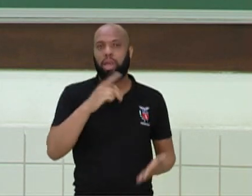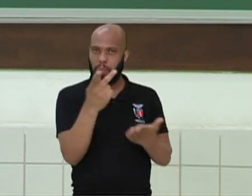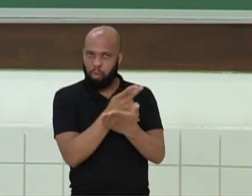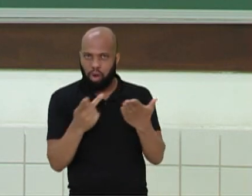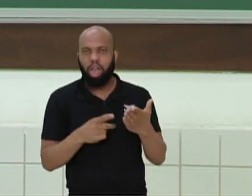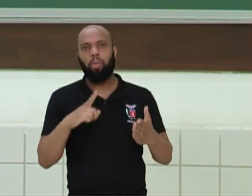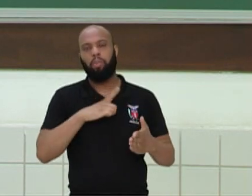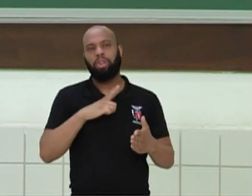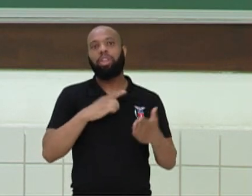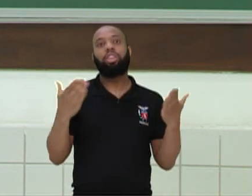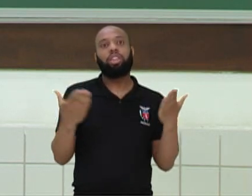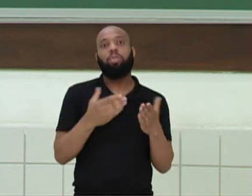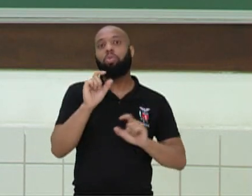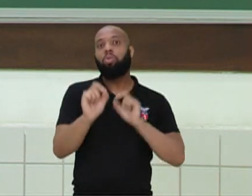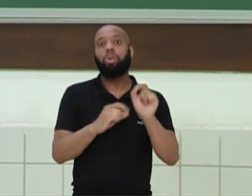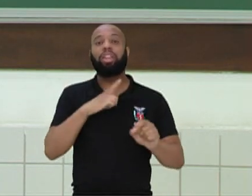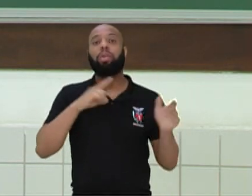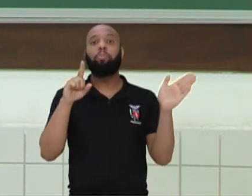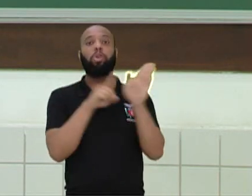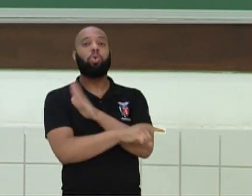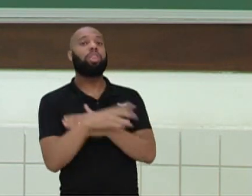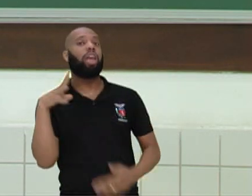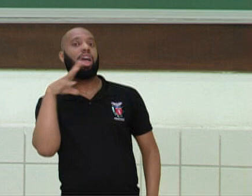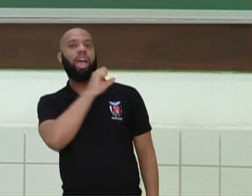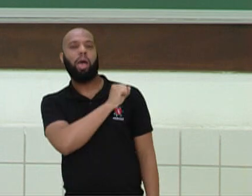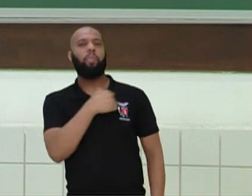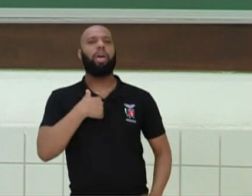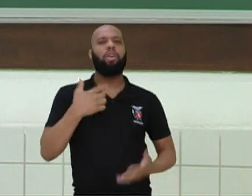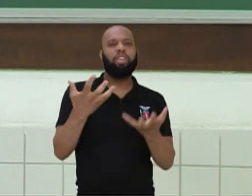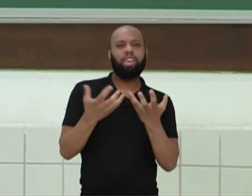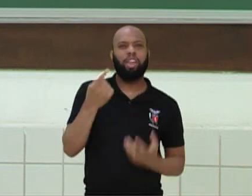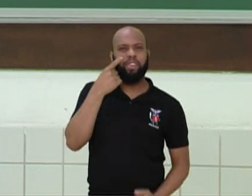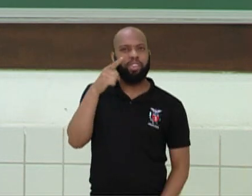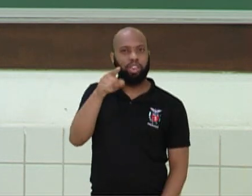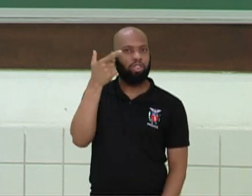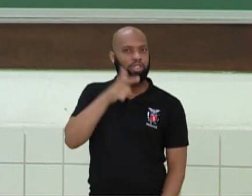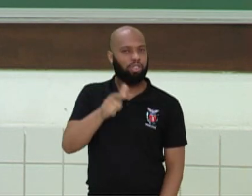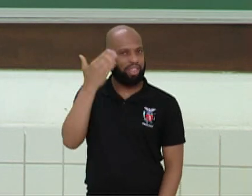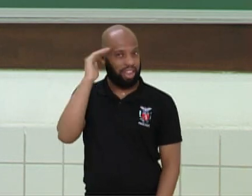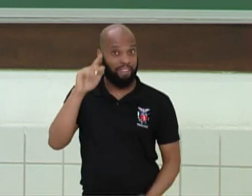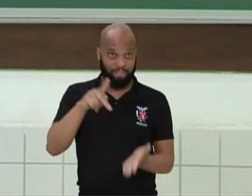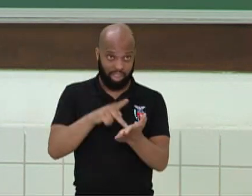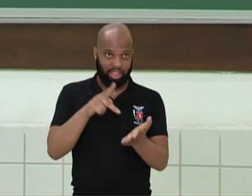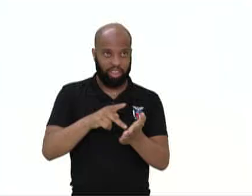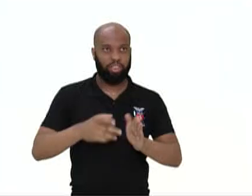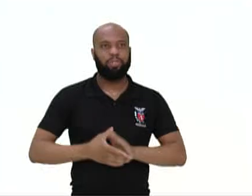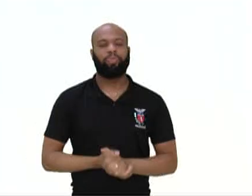poema, né? Agora nós vamos ao quiz, que eu quero ver se vocês entenderam de verdade.